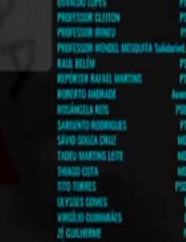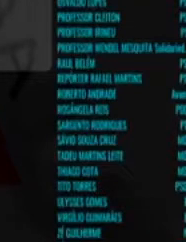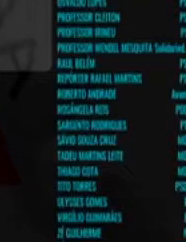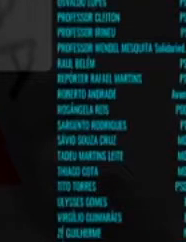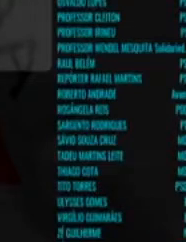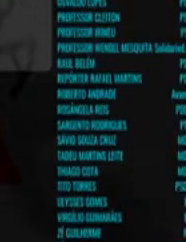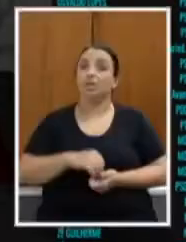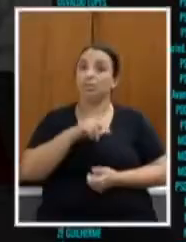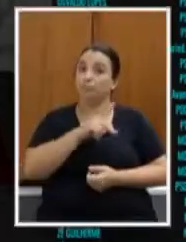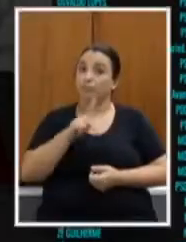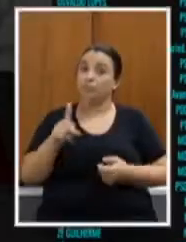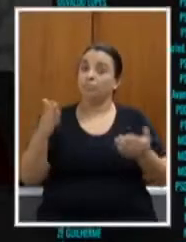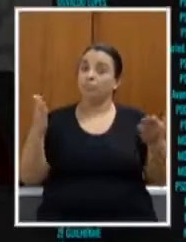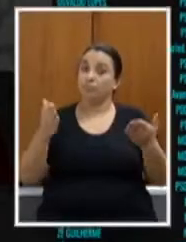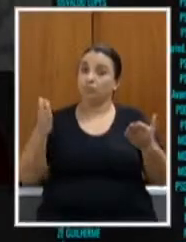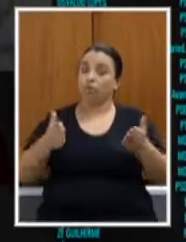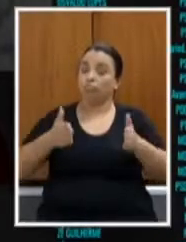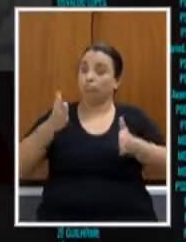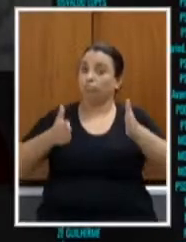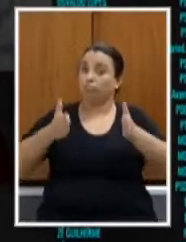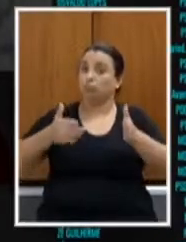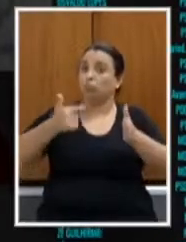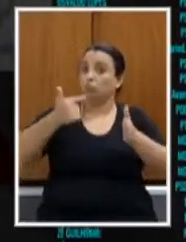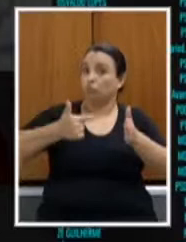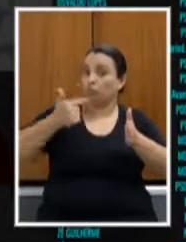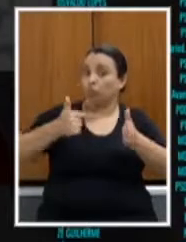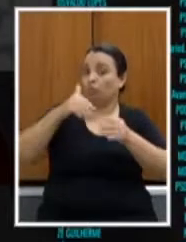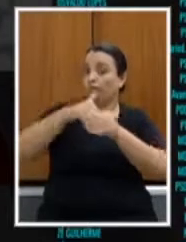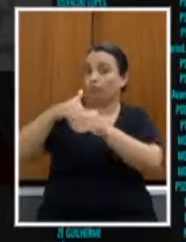A presidência vai proceder à segunda chamada de